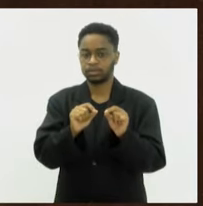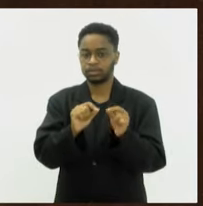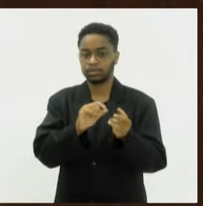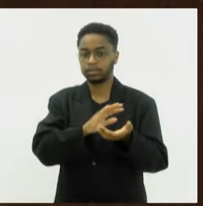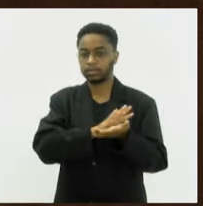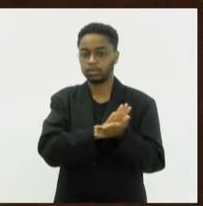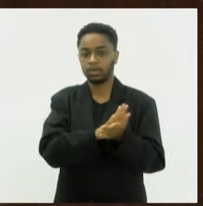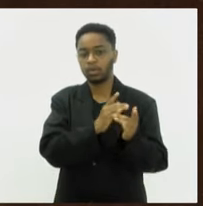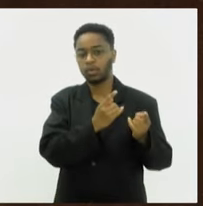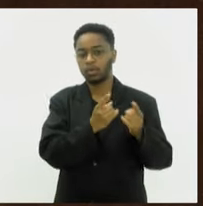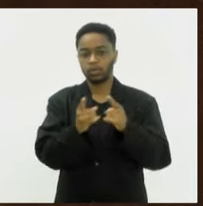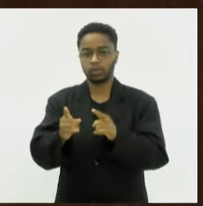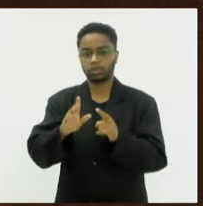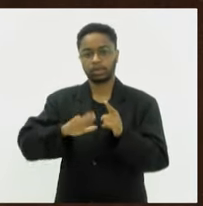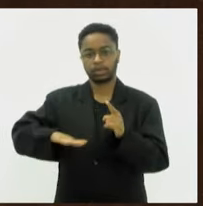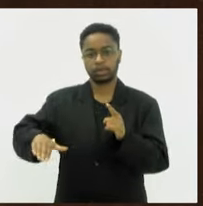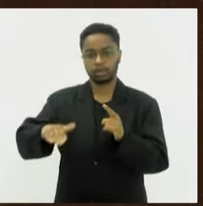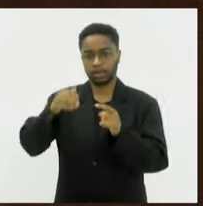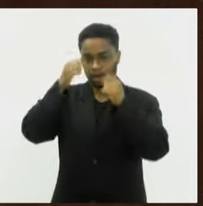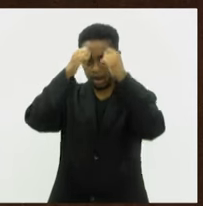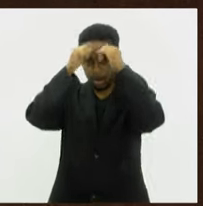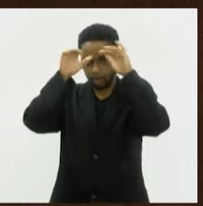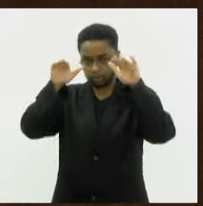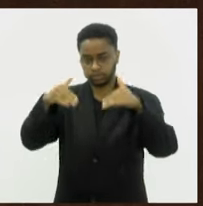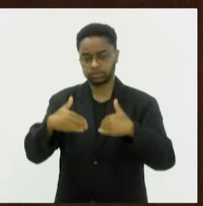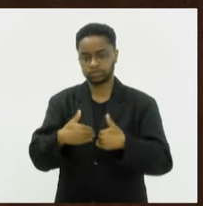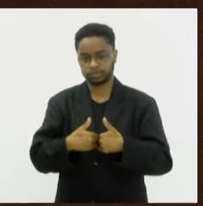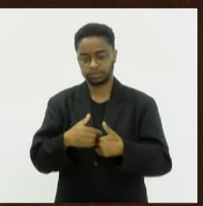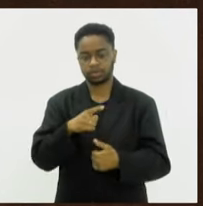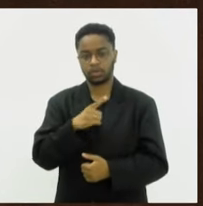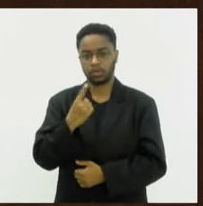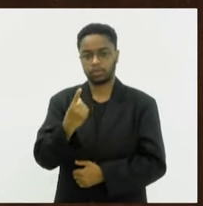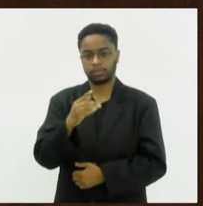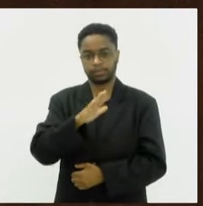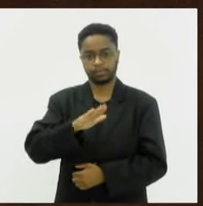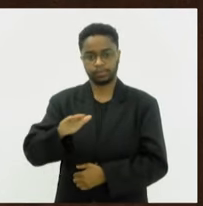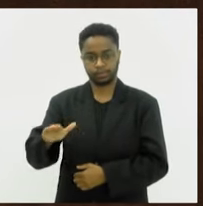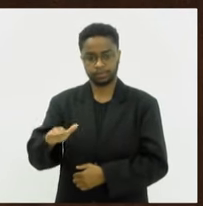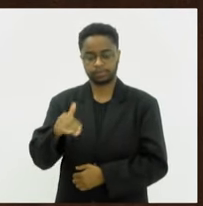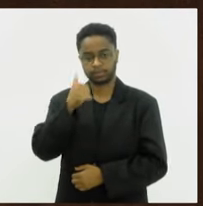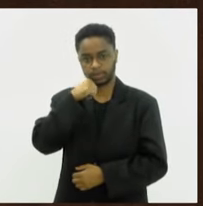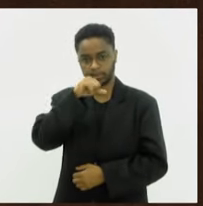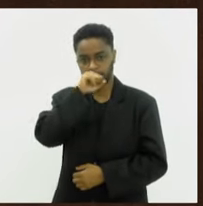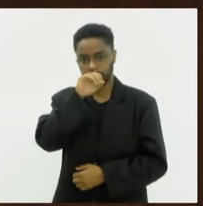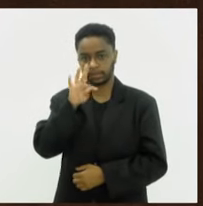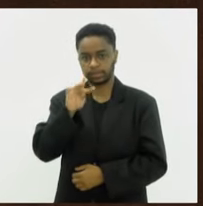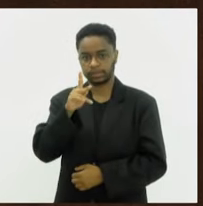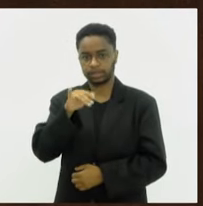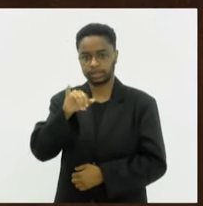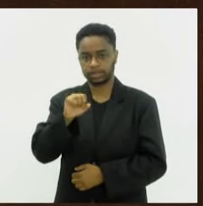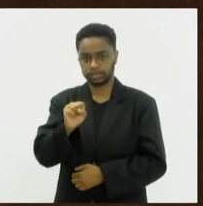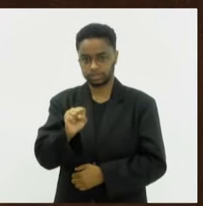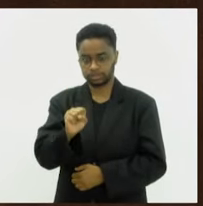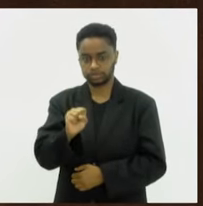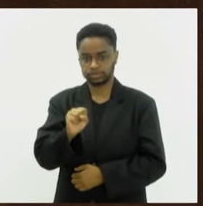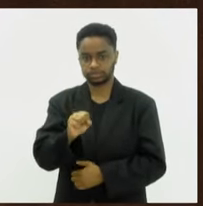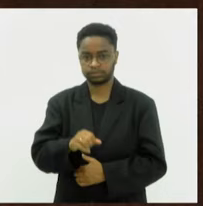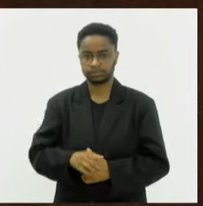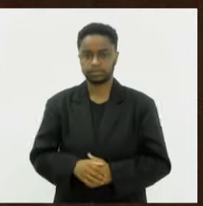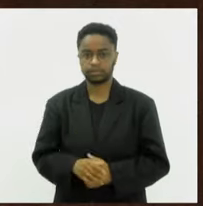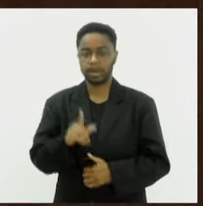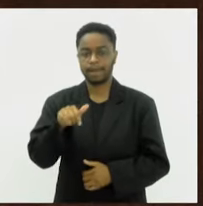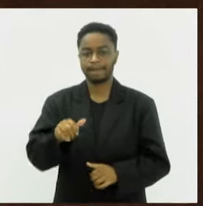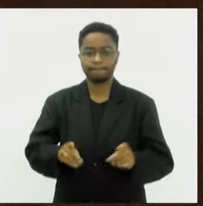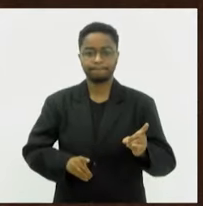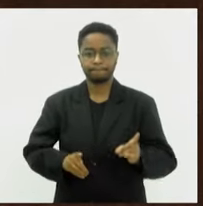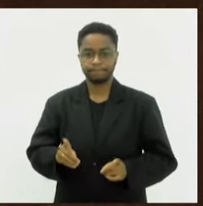com autismo. Uma das crianças ali da escola, a mãe da criança, a senhora Thais Azevedo Ambrósio, que é prima